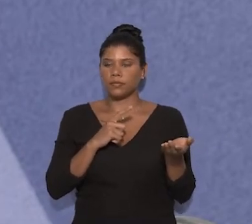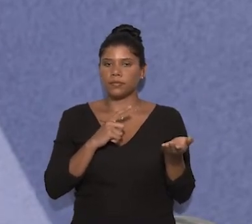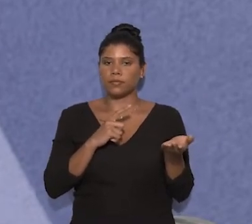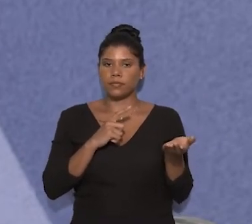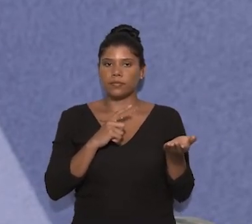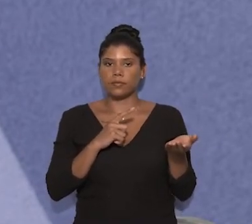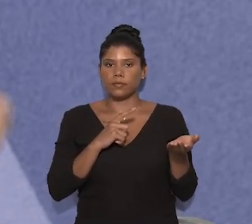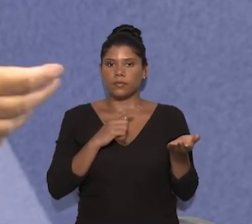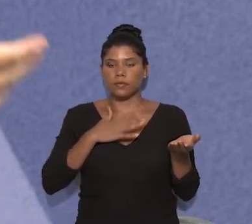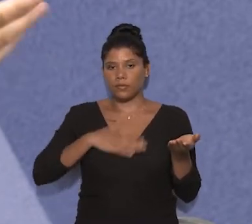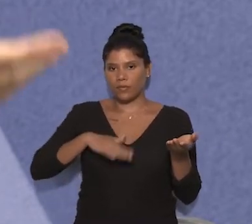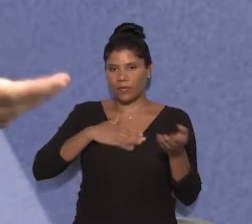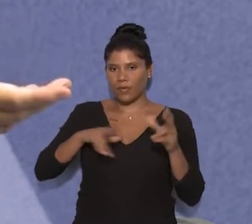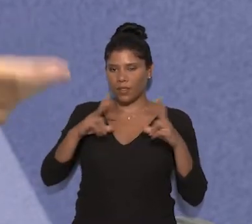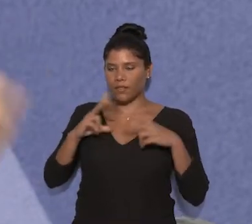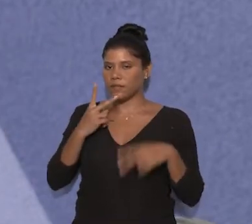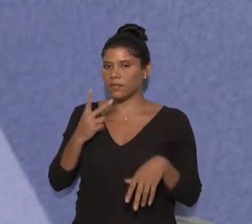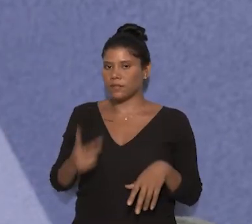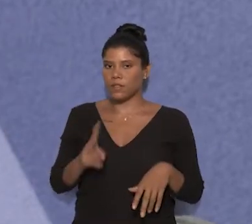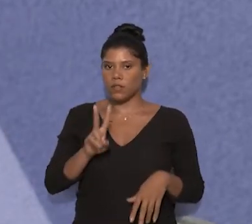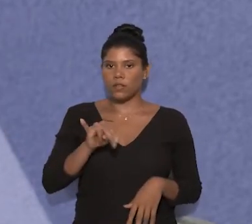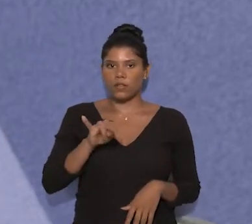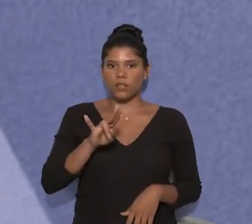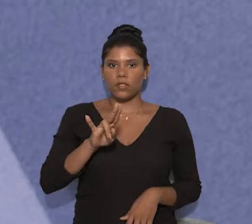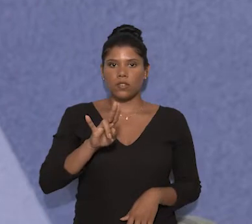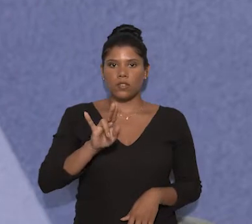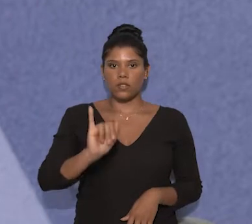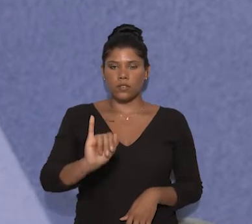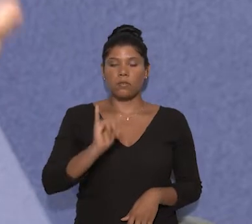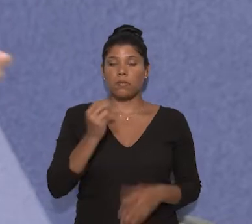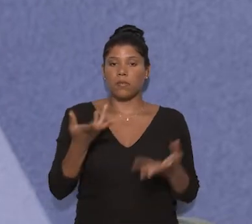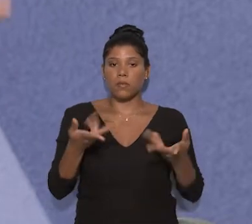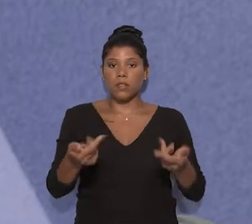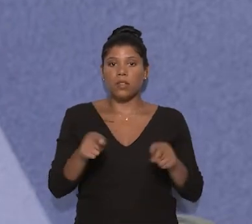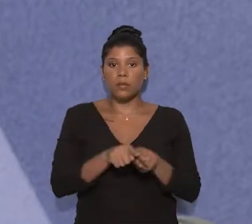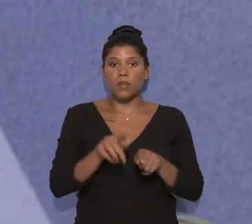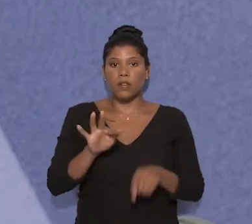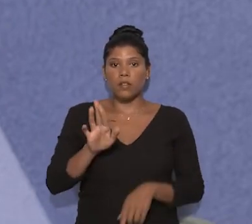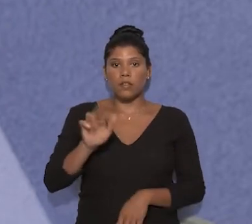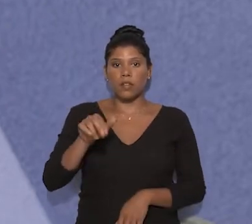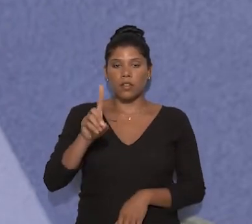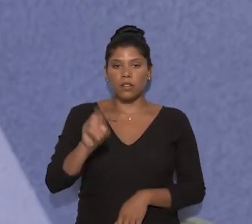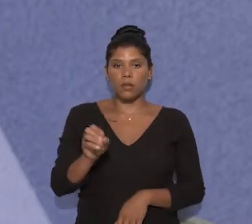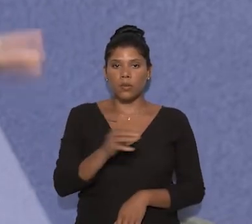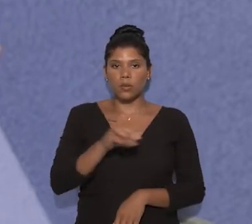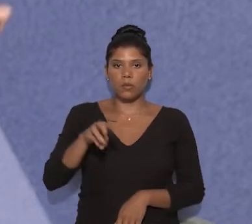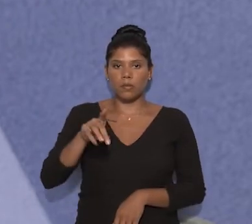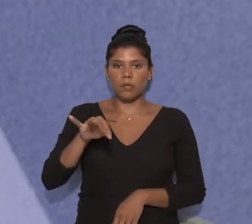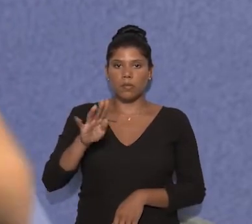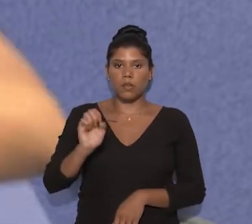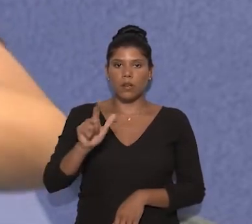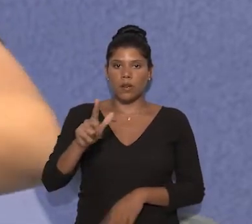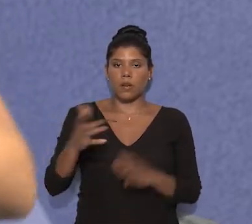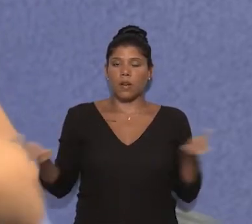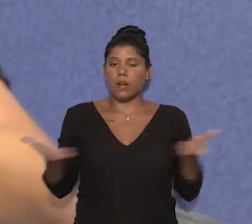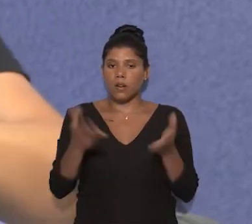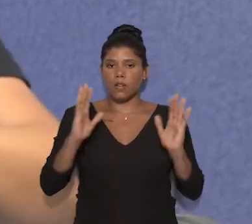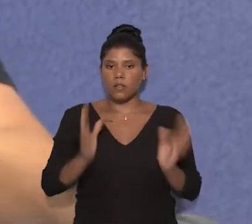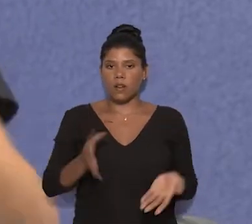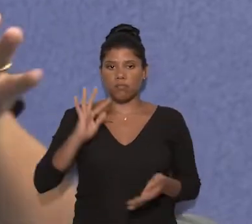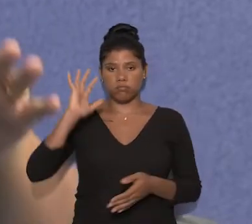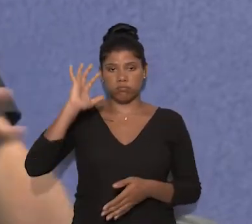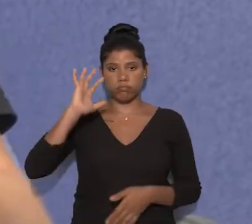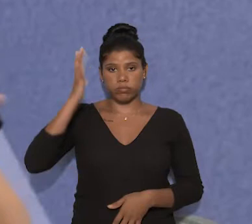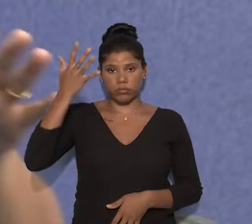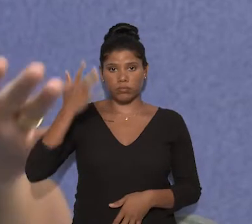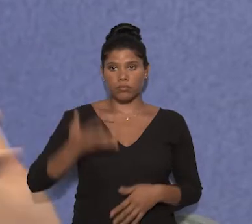intervalo, atuação muito boa do Benevenuto, né? E o Fernando Miguel, mais um jogo sem tomar gol. Agora acho que já está resolvido que ele é o técnico, ele é o